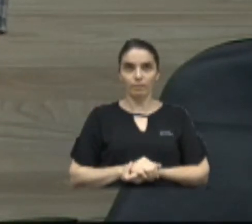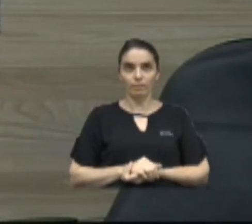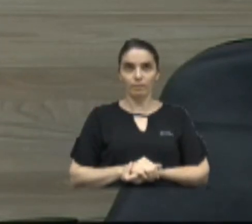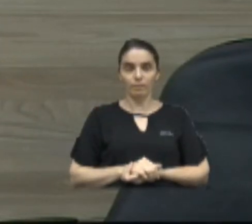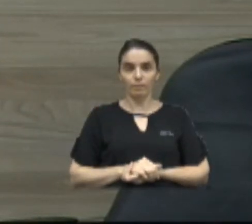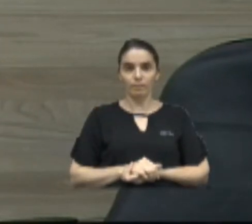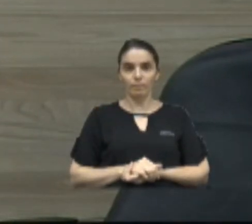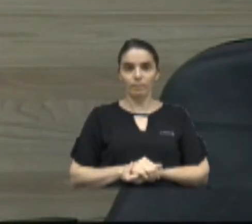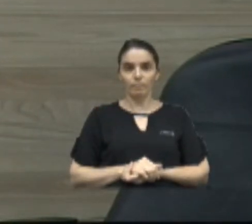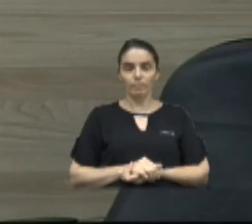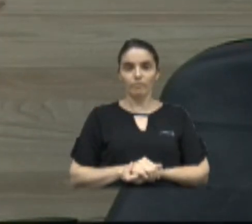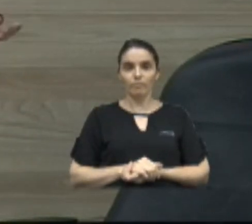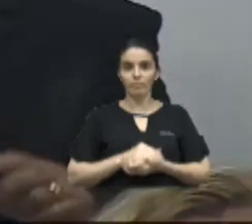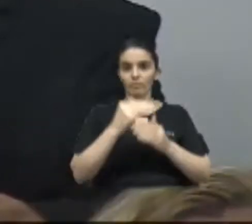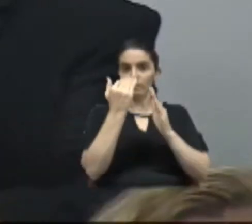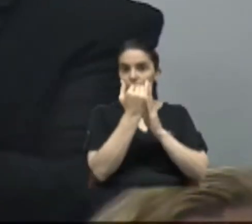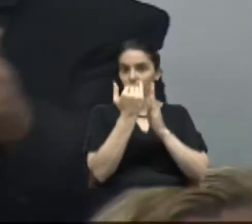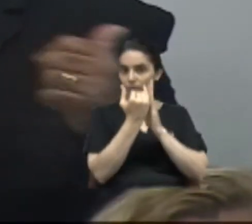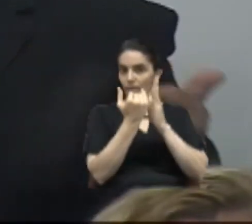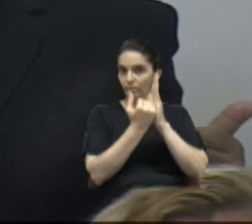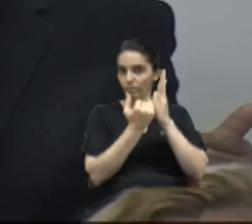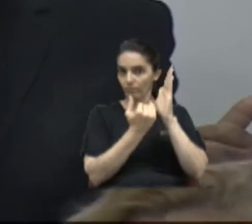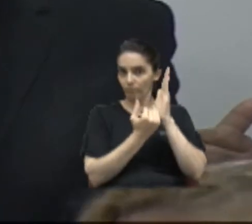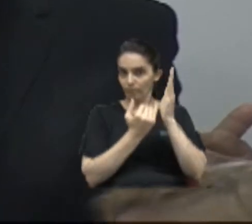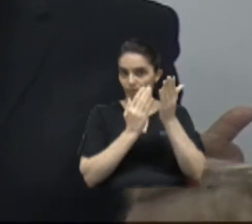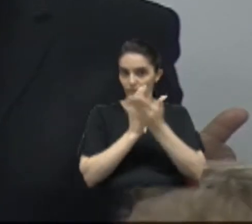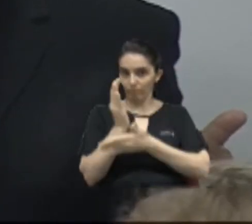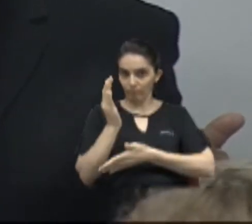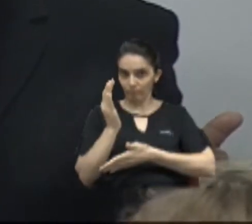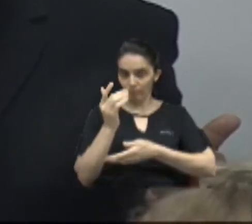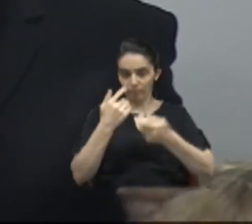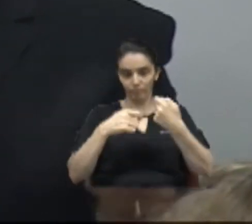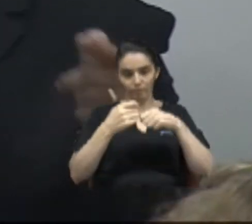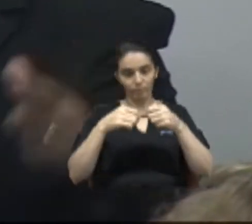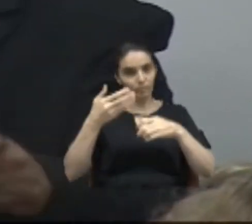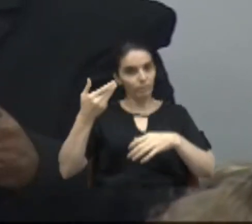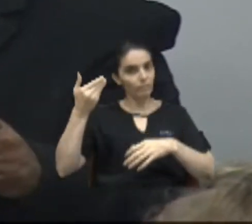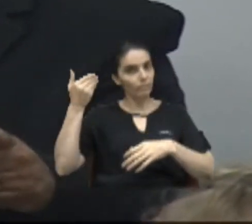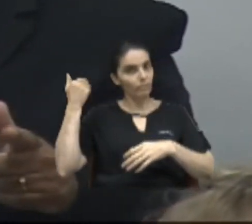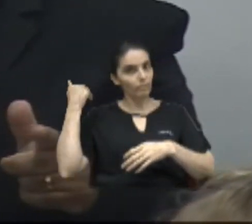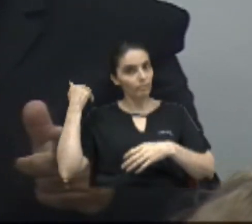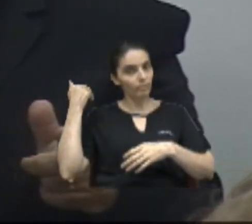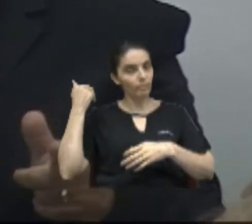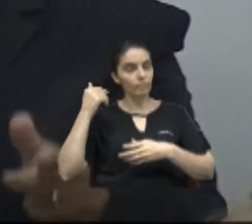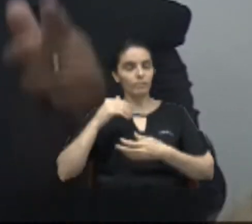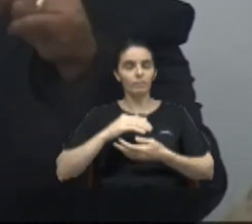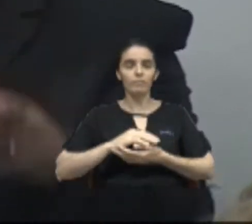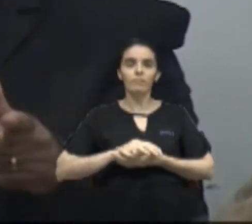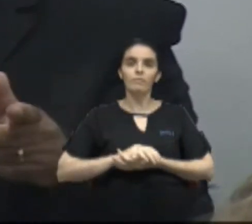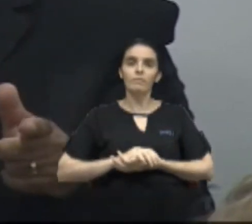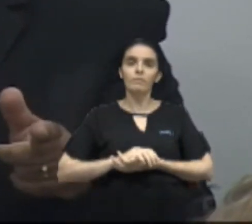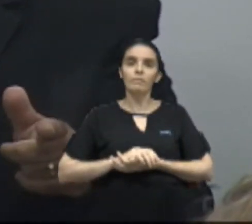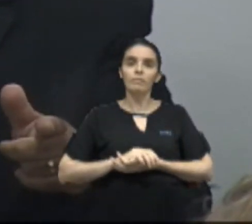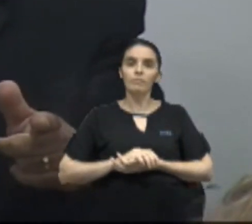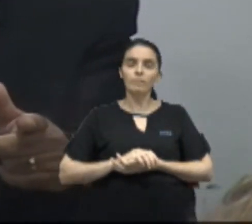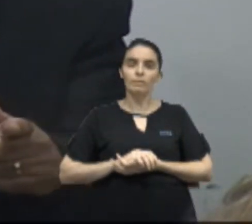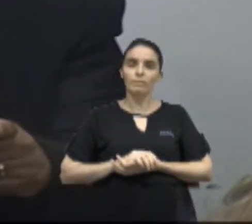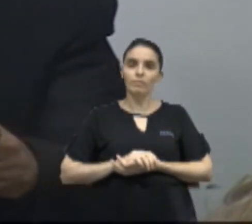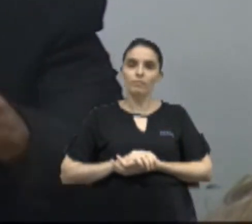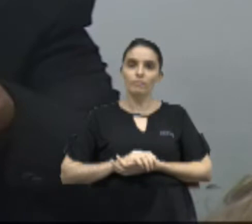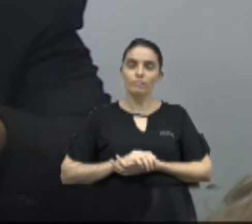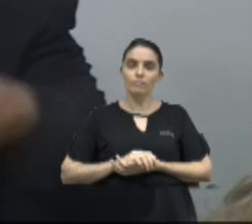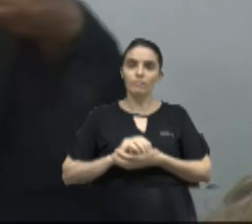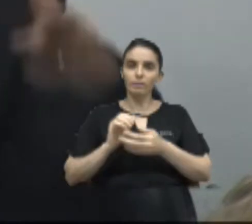dessa tabela SUS. Tabela essa, vereador, que foi aprovada na gestão anterior, entendeu? O empenho do gestor anterior